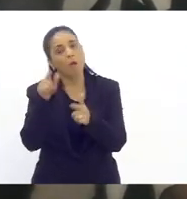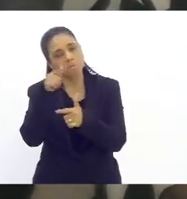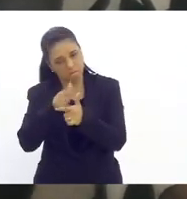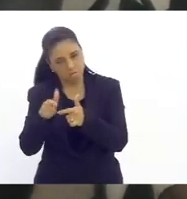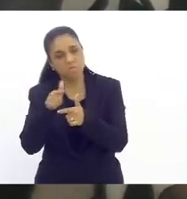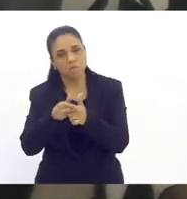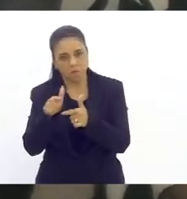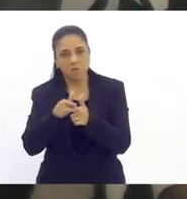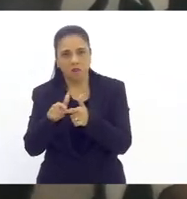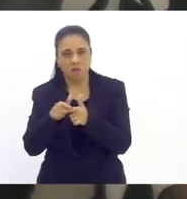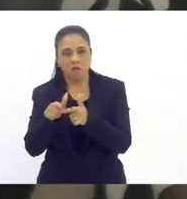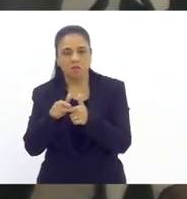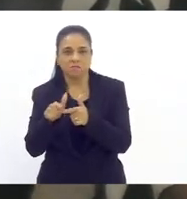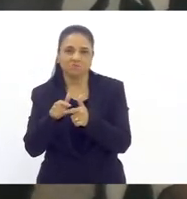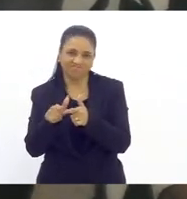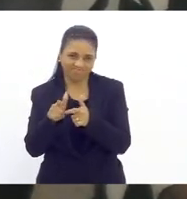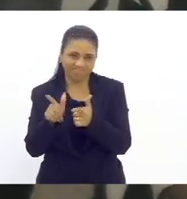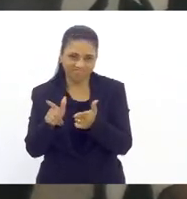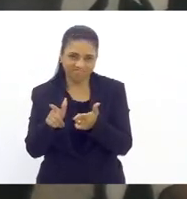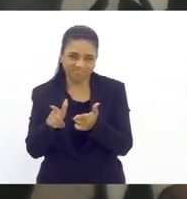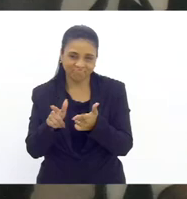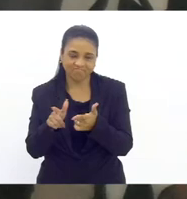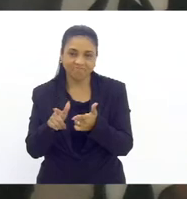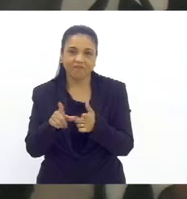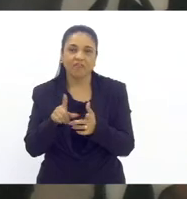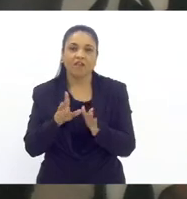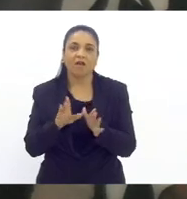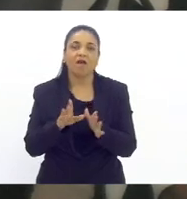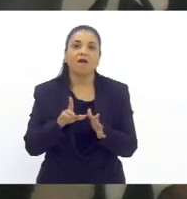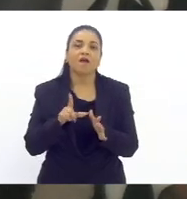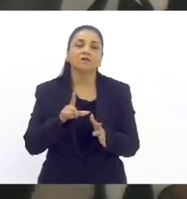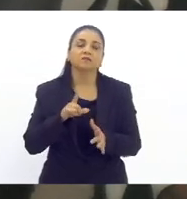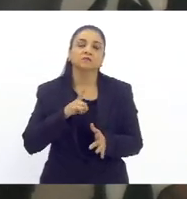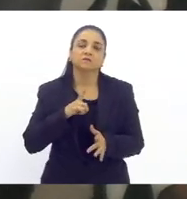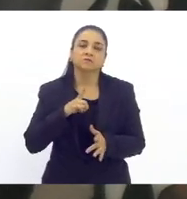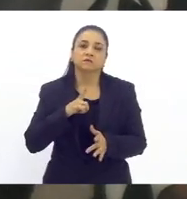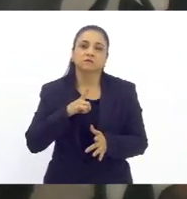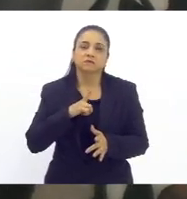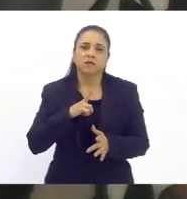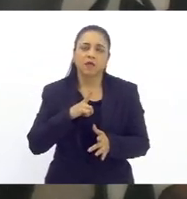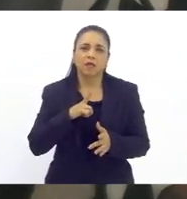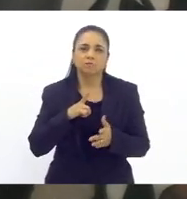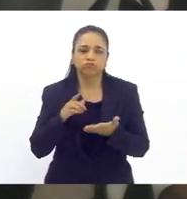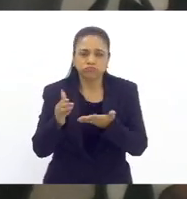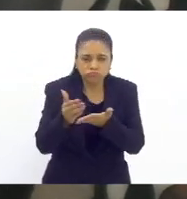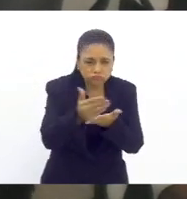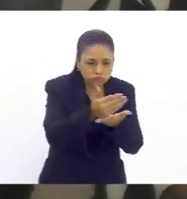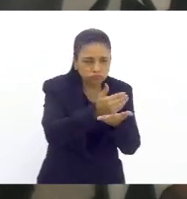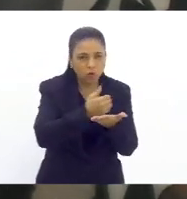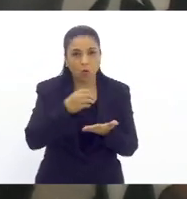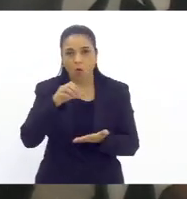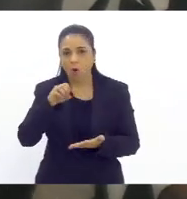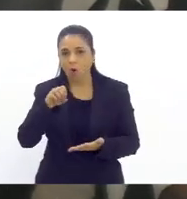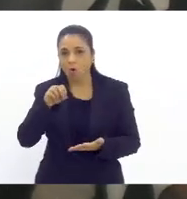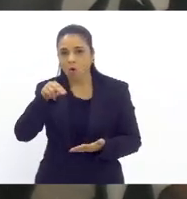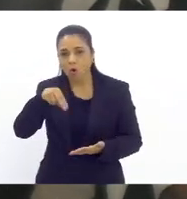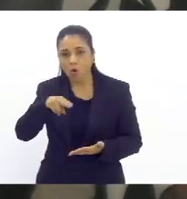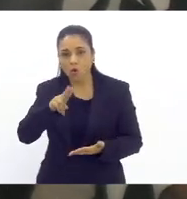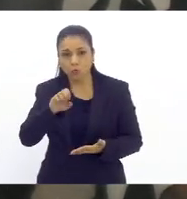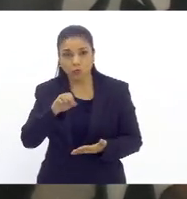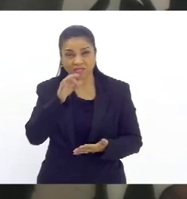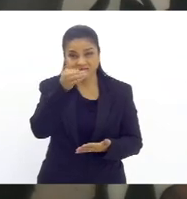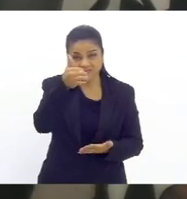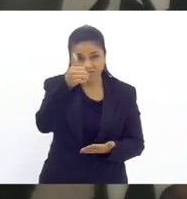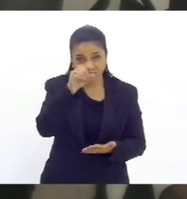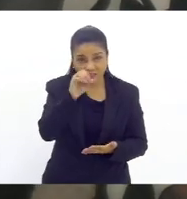a gente tem um problema do uso problemático de substâncias né Tem uma questão de pela estimativa da ONU de 10% das pessoas que fazem